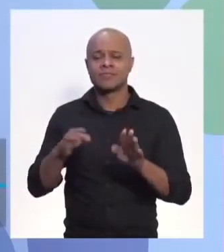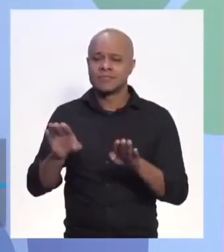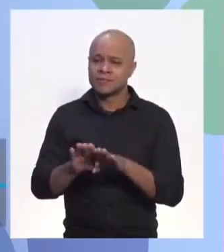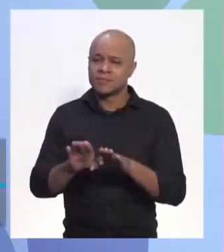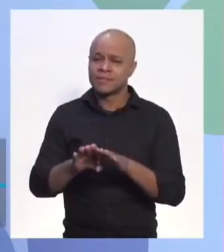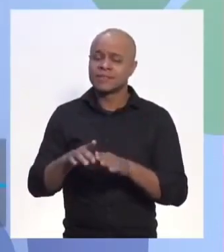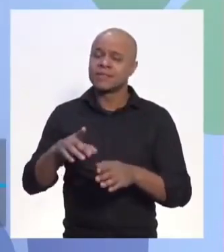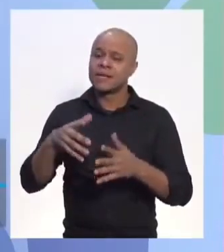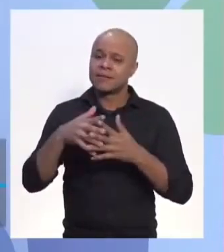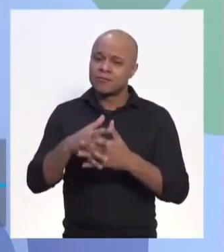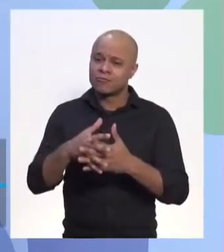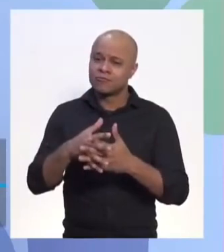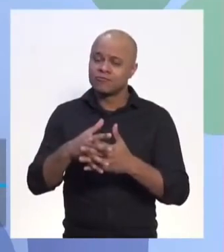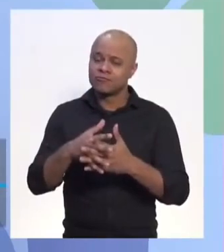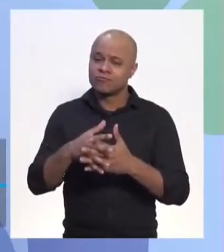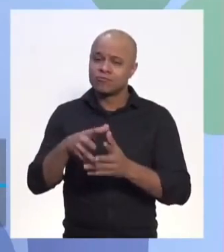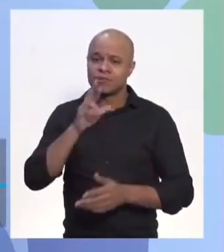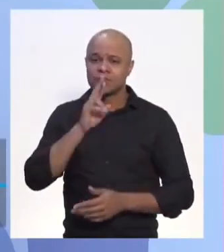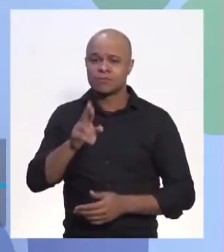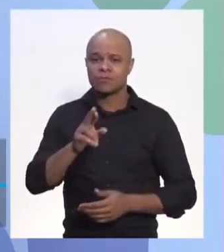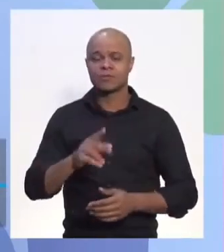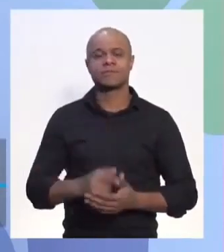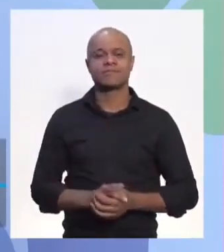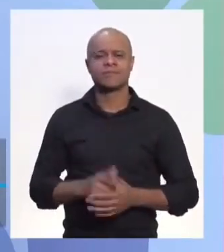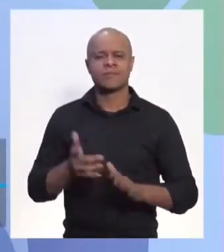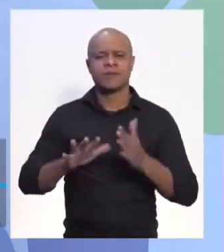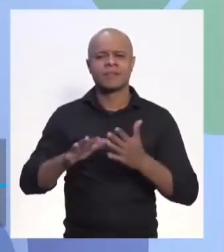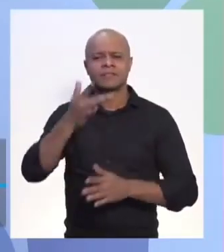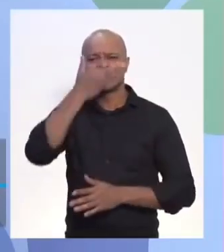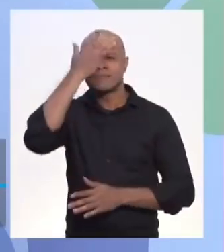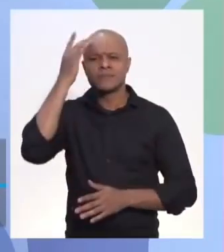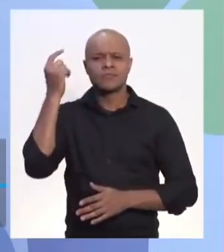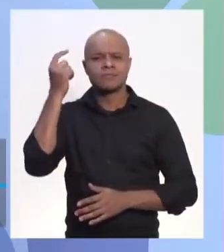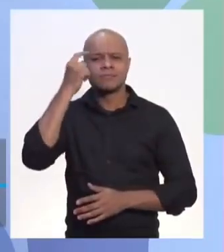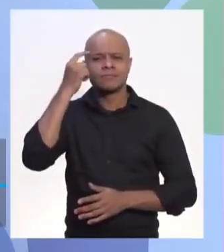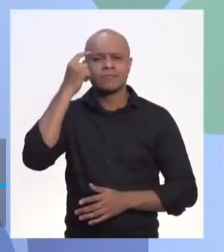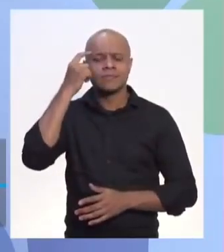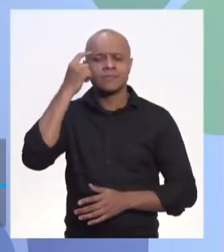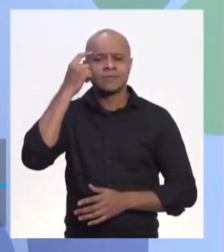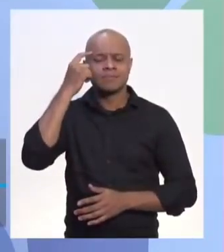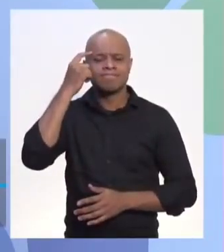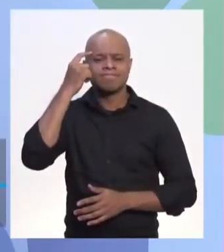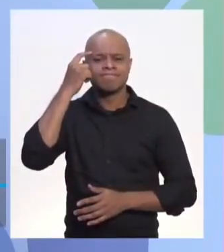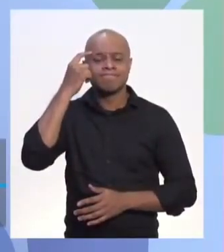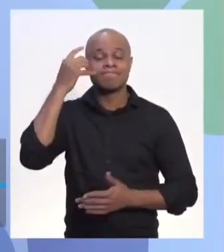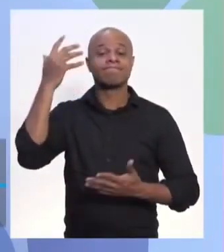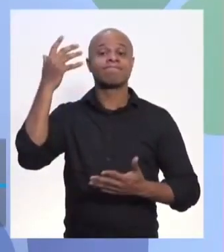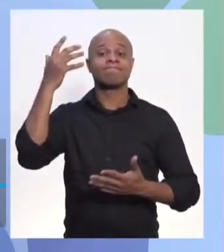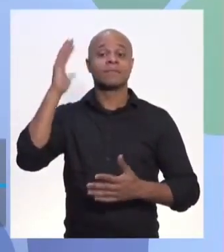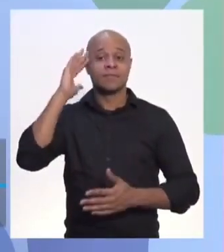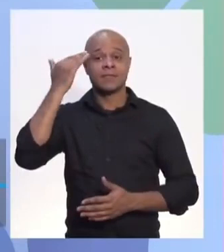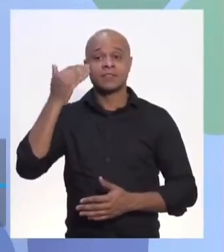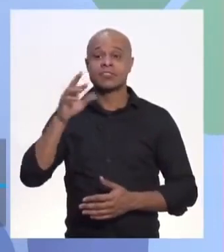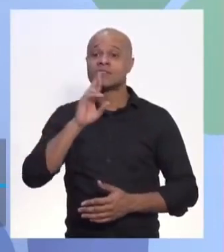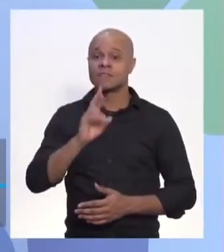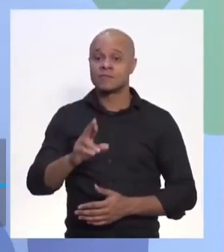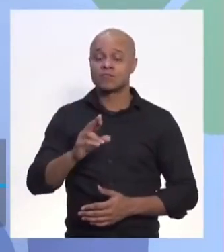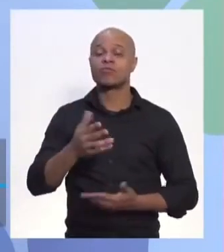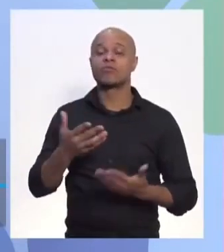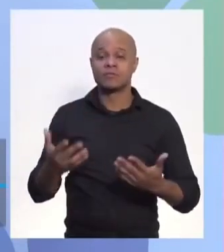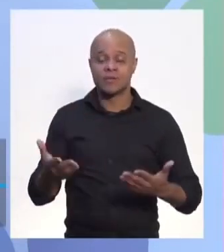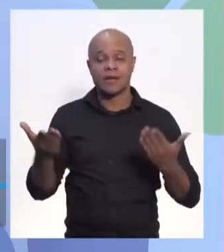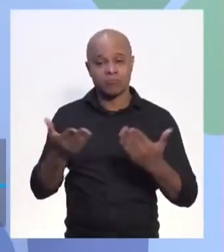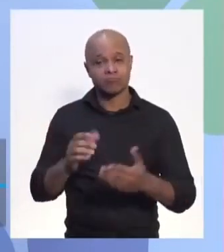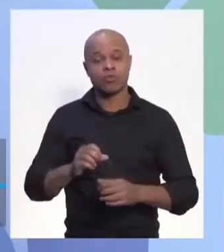tiveram algumas confusões. E de repente as pessoas que cometeram essas confusões, eu acho que agora já entenderam essa relação. Tá. Então a